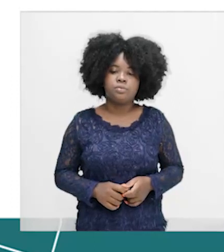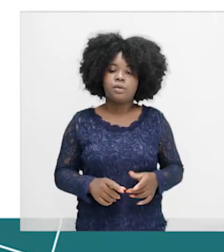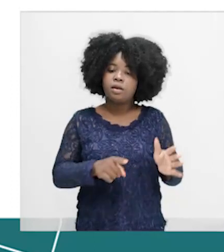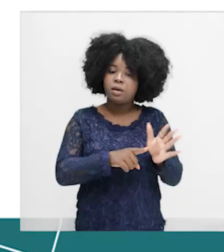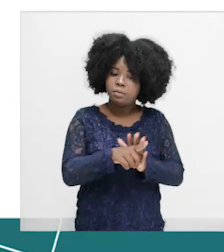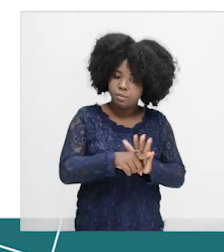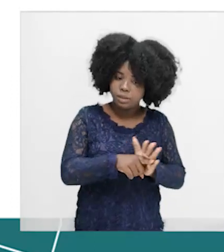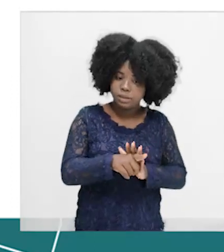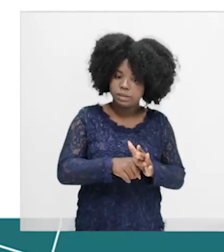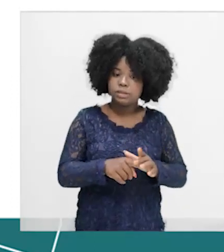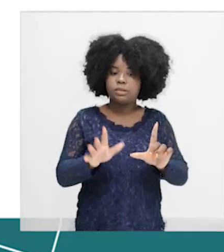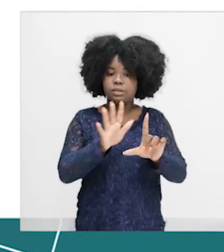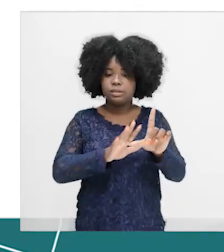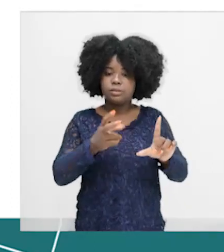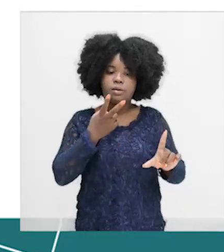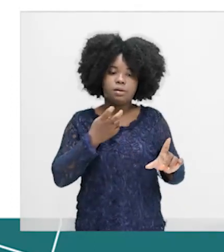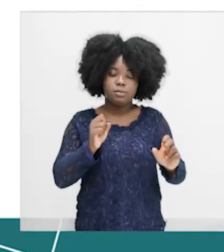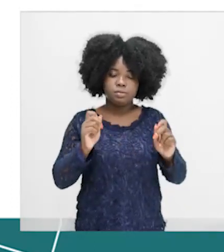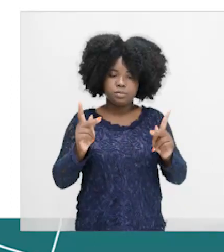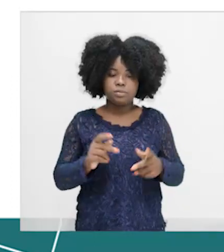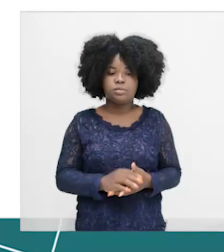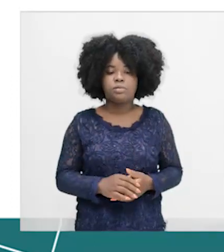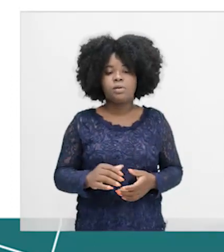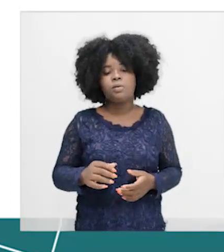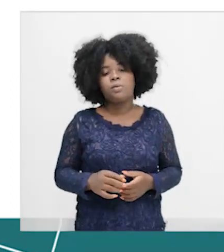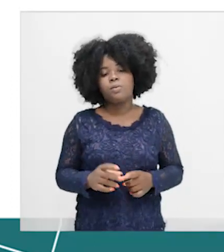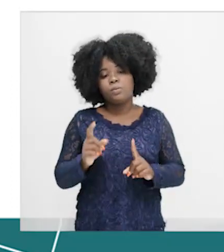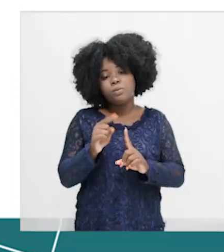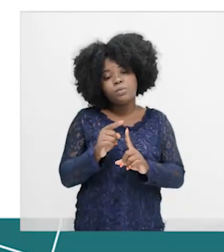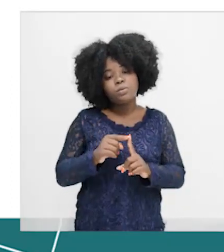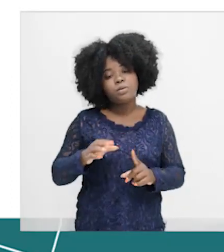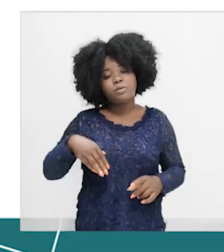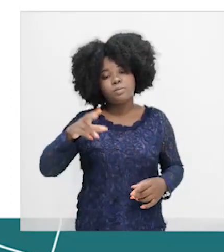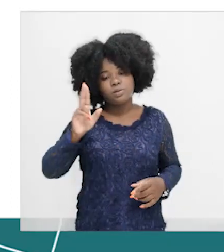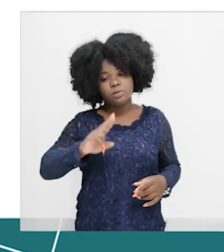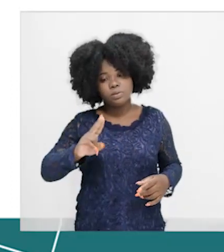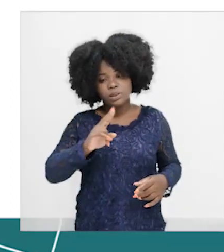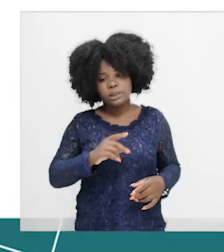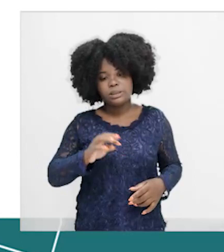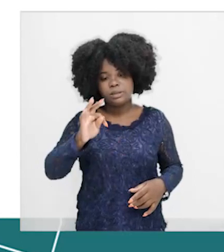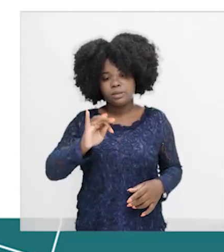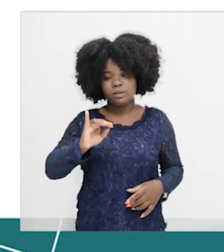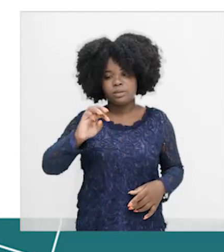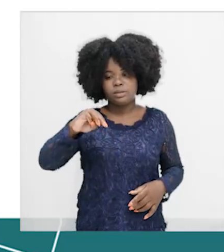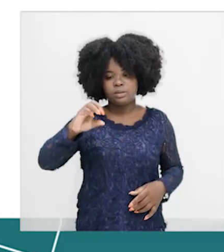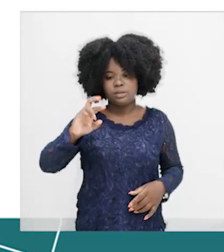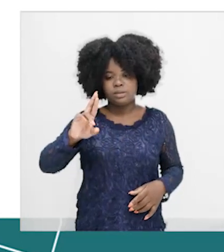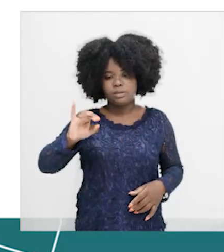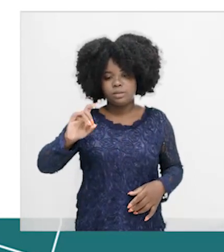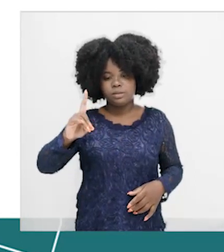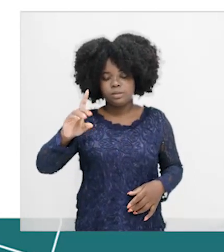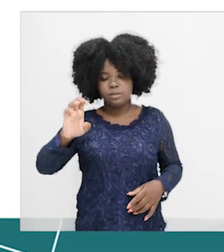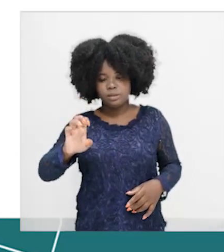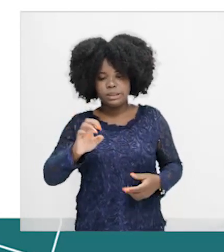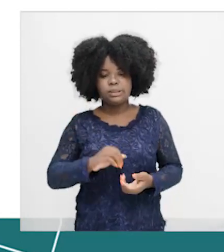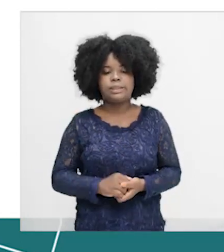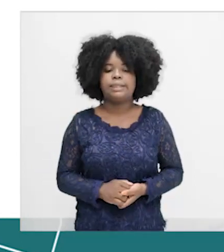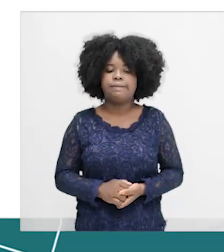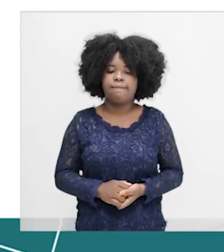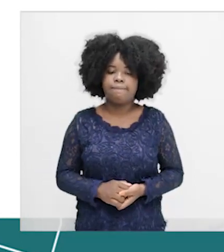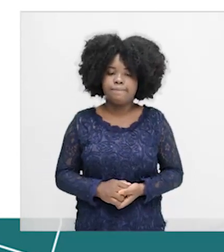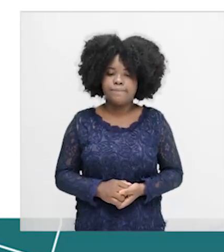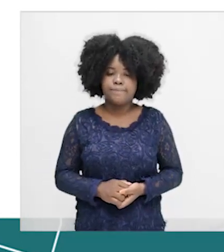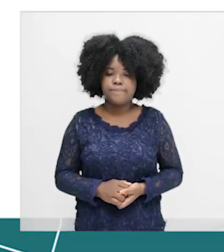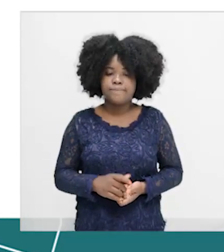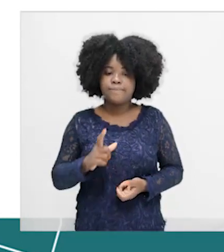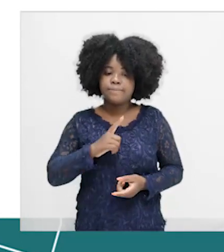na plataforma. O estilo que é mais usado é o estilo Timuride, que vem da arte dos Balcãs, ali na região do Mediterrâneo,